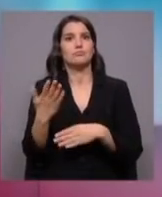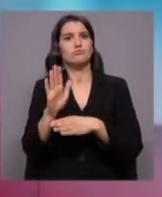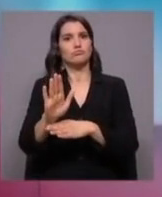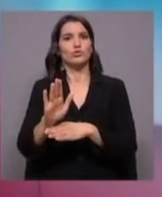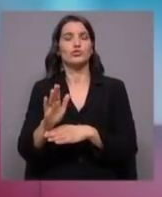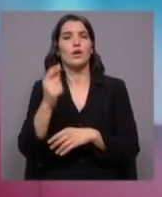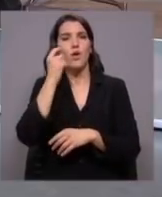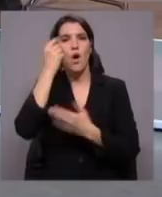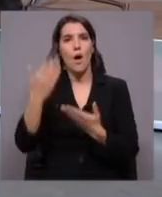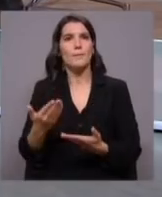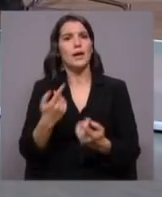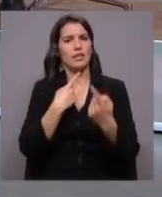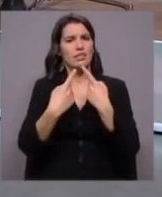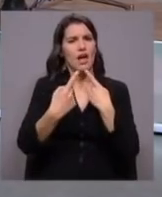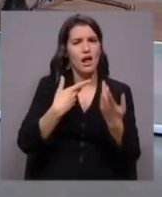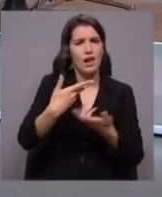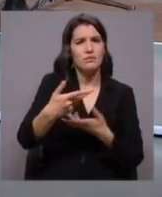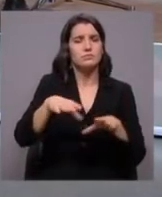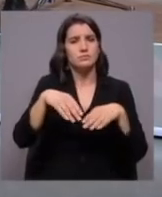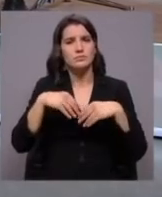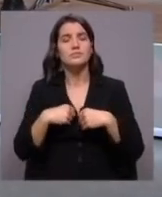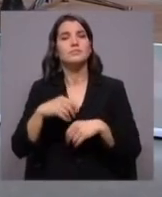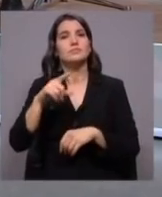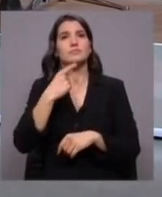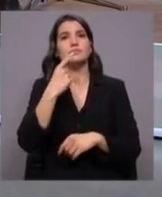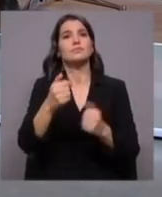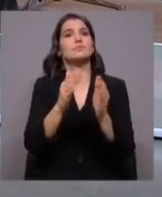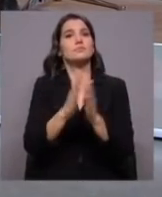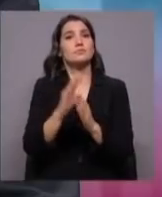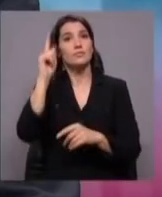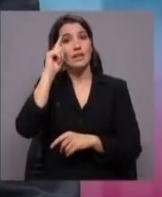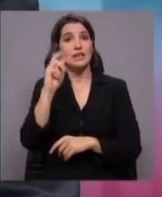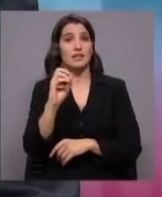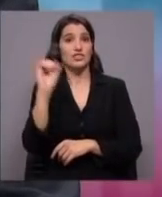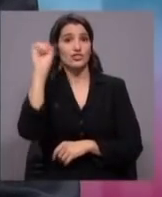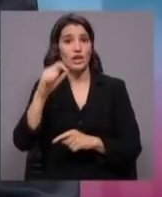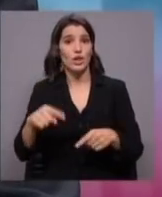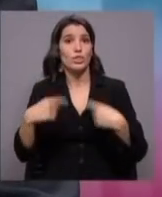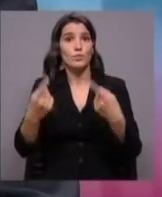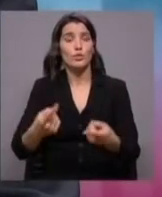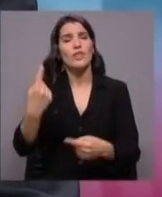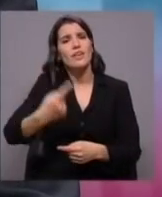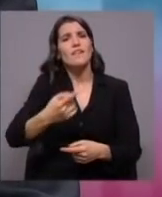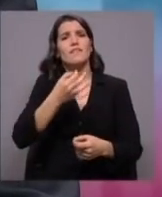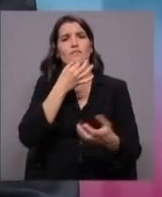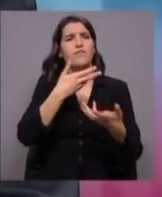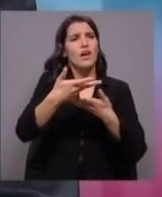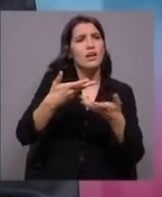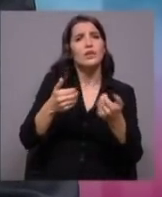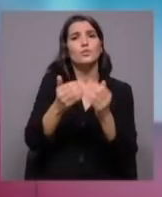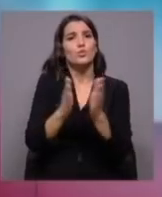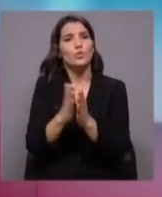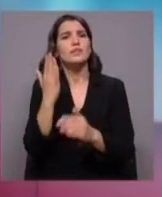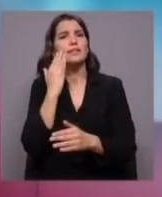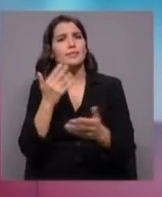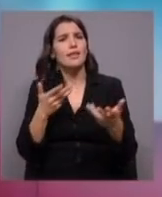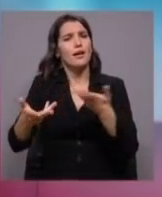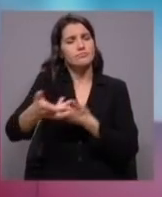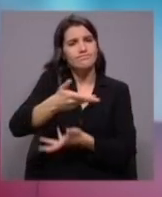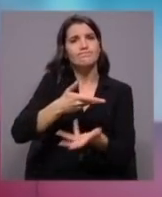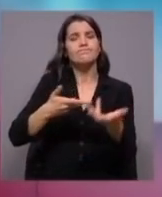apostado no diálogo, tem dito até que todos, depois do dia 30 de janeiro, devem falar com todos ou devem tentar negociar. Claro que vai perder votos.